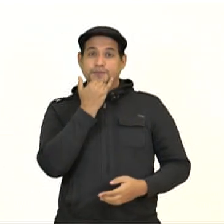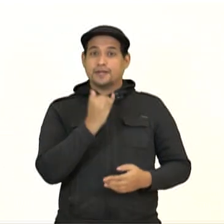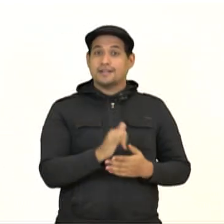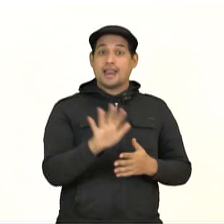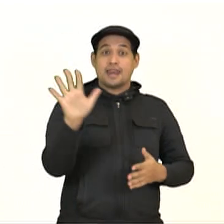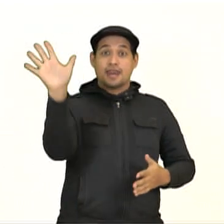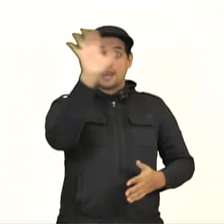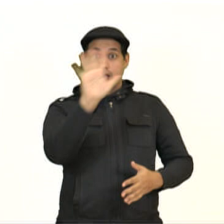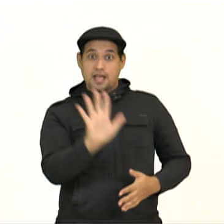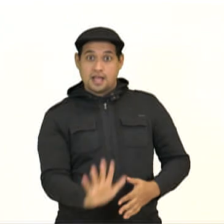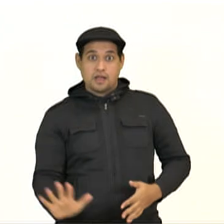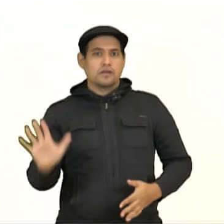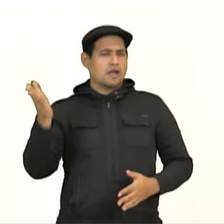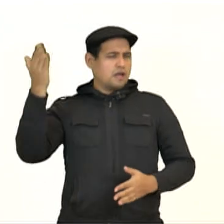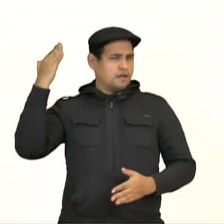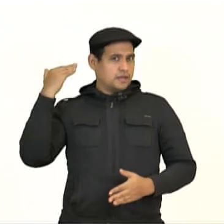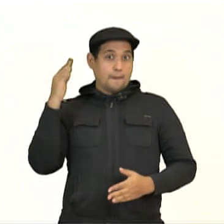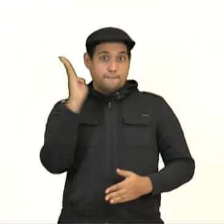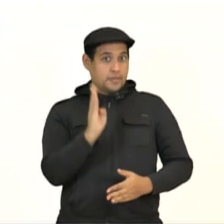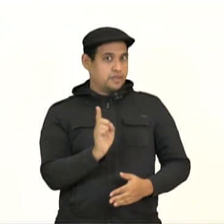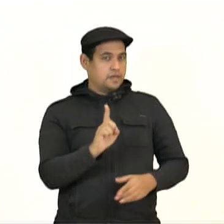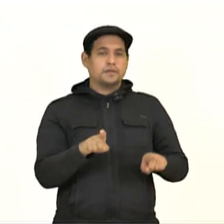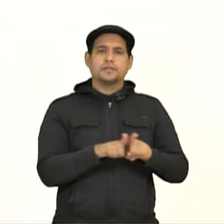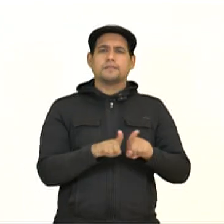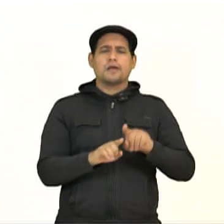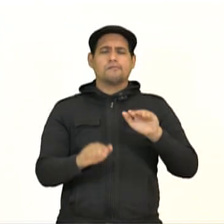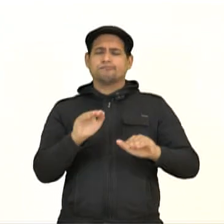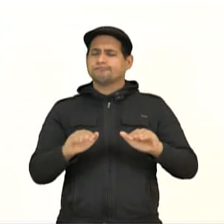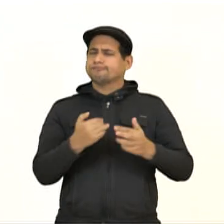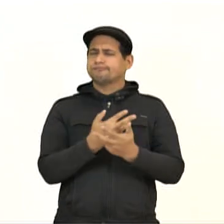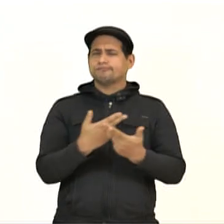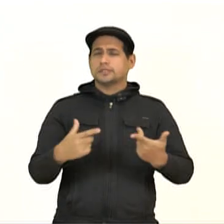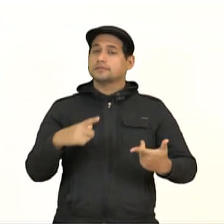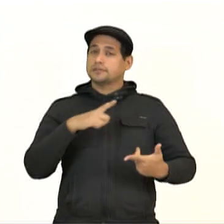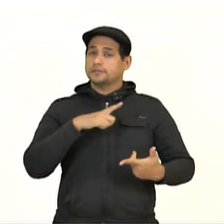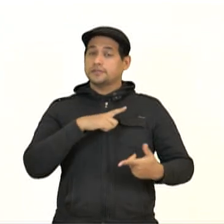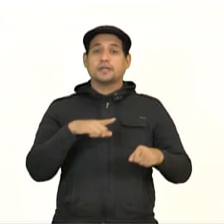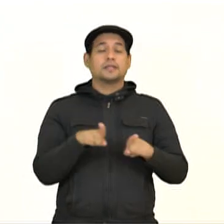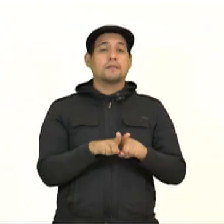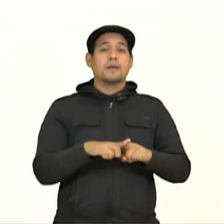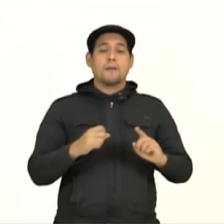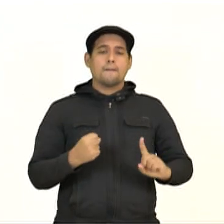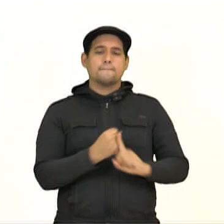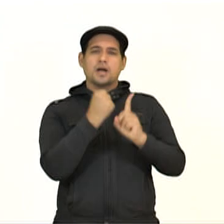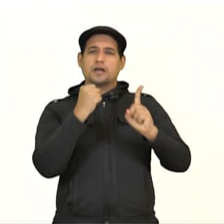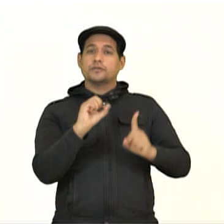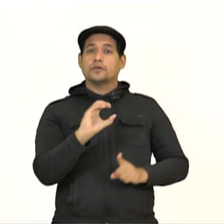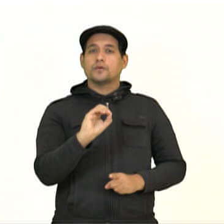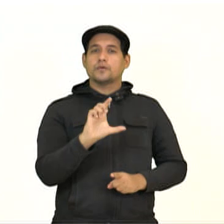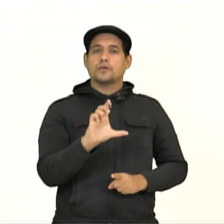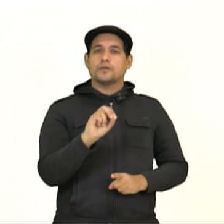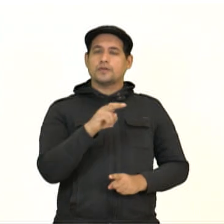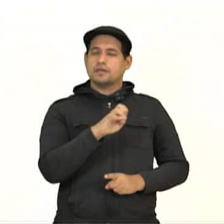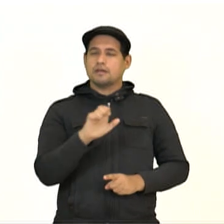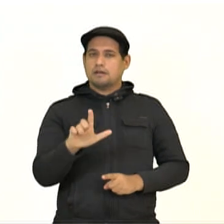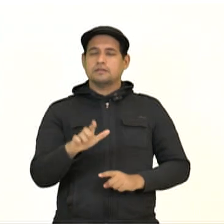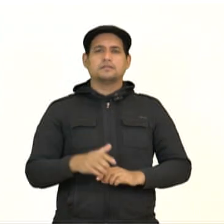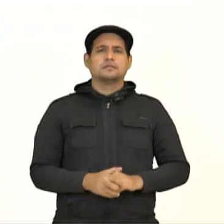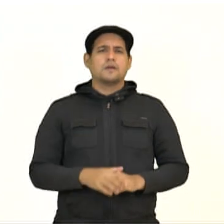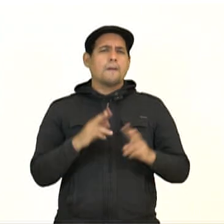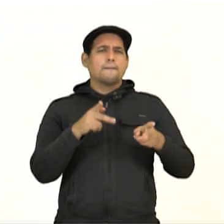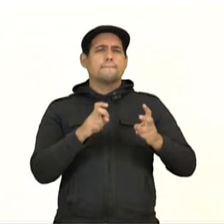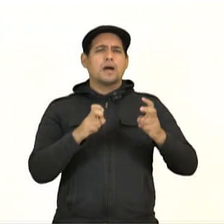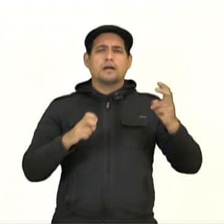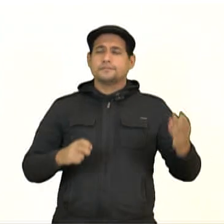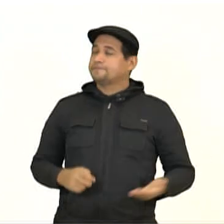o metalismo, o protecionismo, a balança comercial favorável e o pacto colonial. Veja aqui,